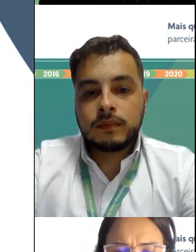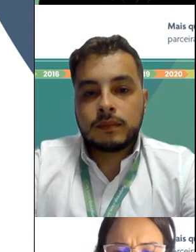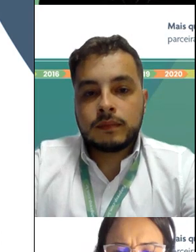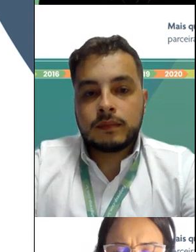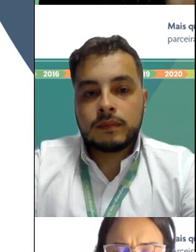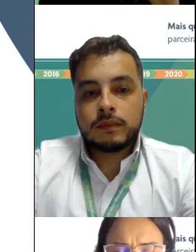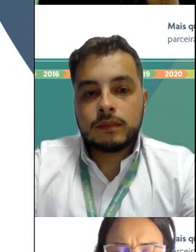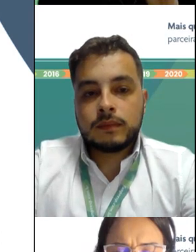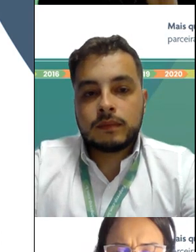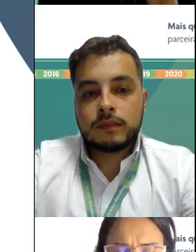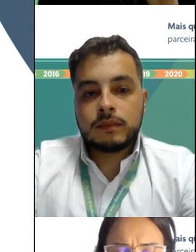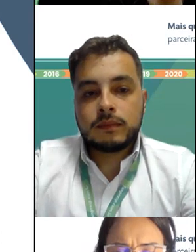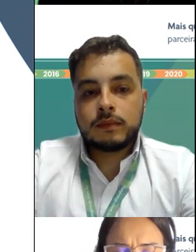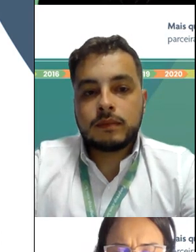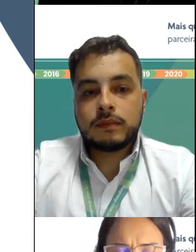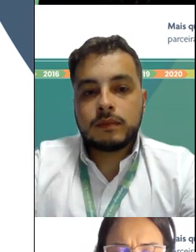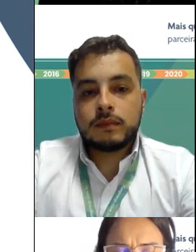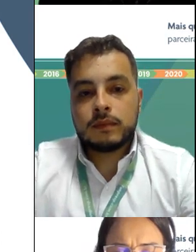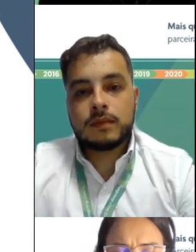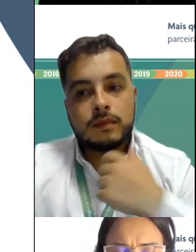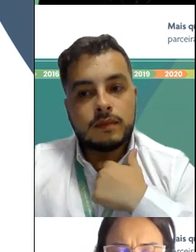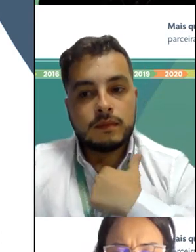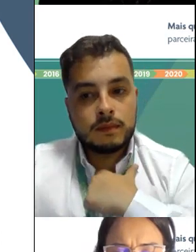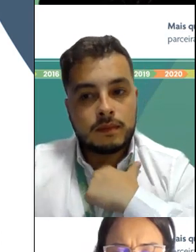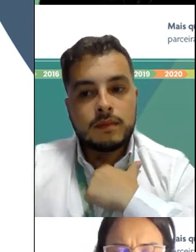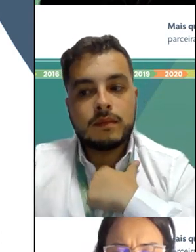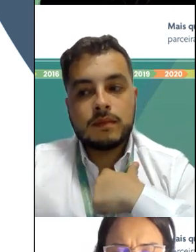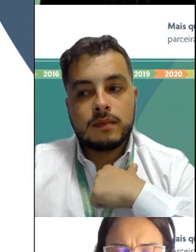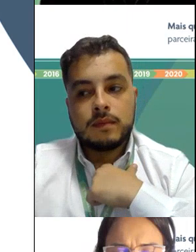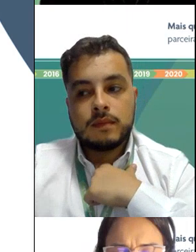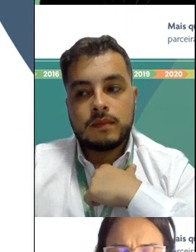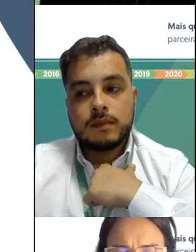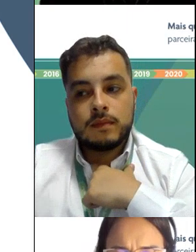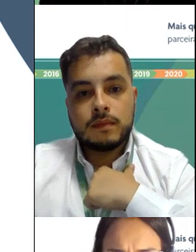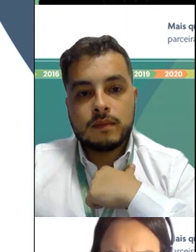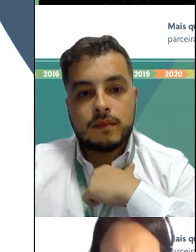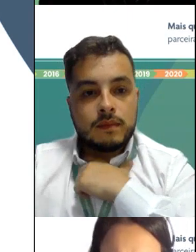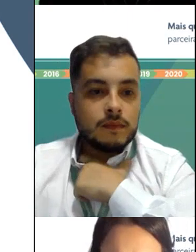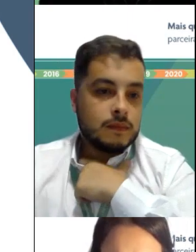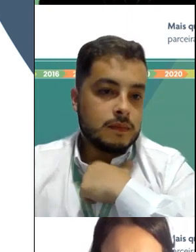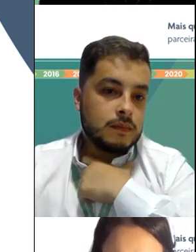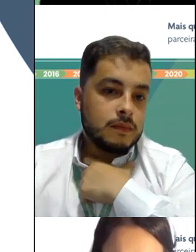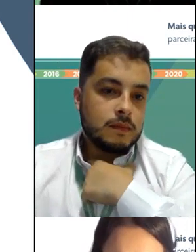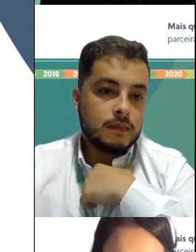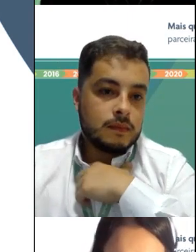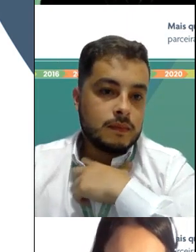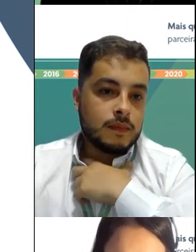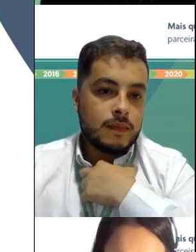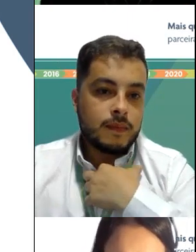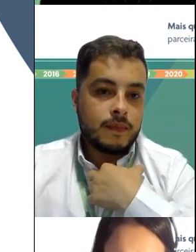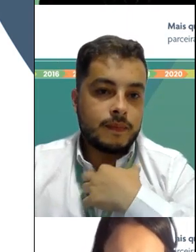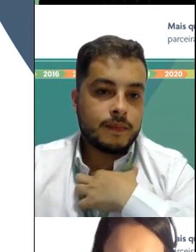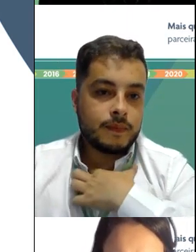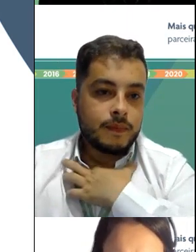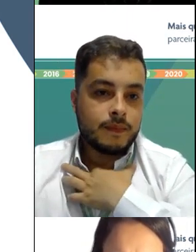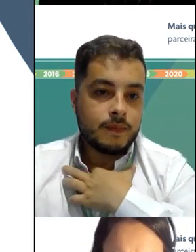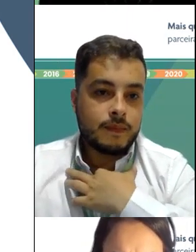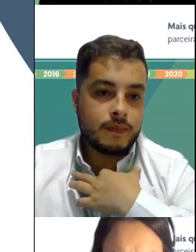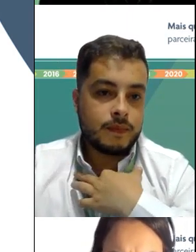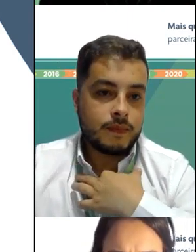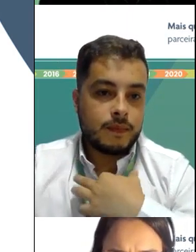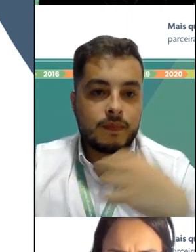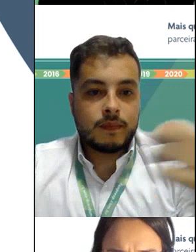a gente deduz da sua remuneração o teto do INSS de 7.507. Qual é a diferença? R$5.000. A